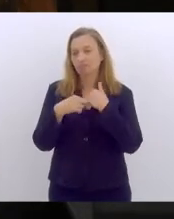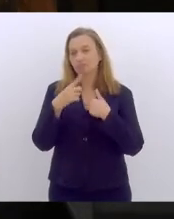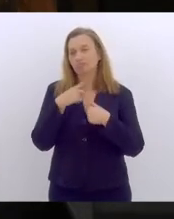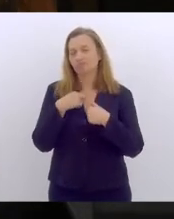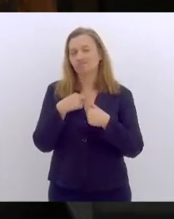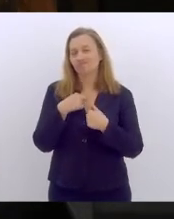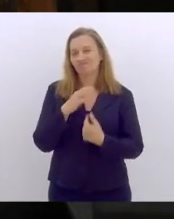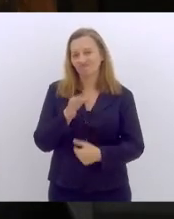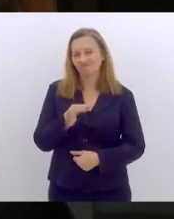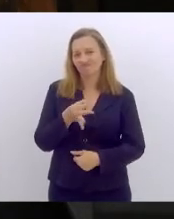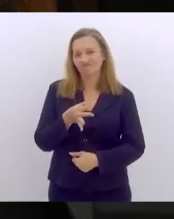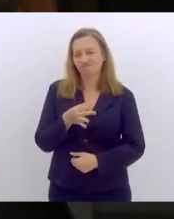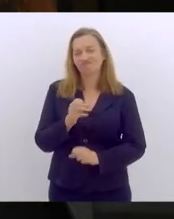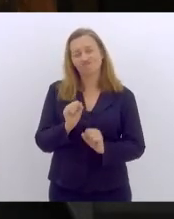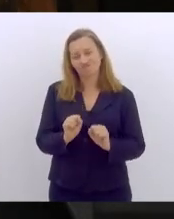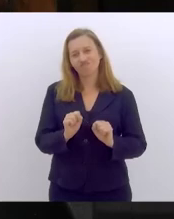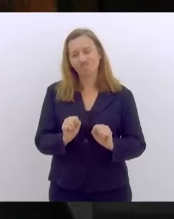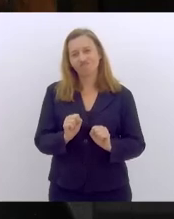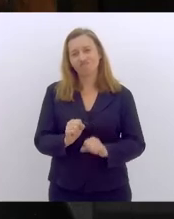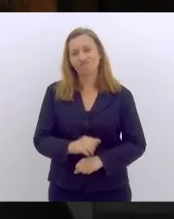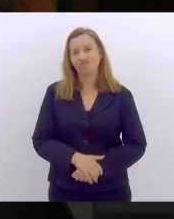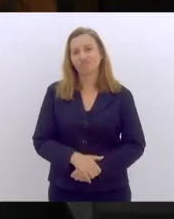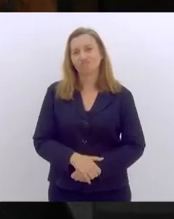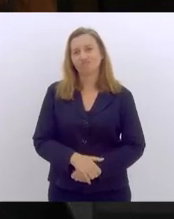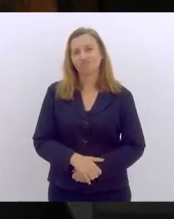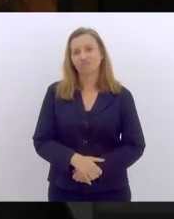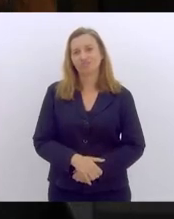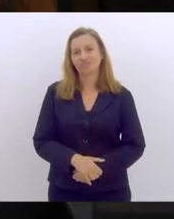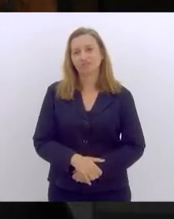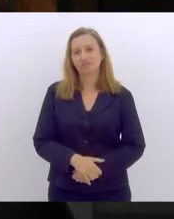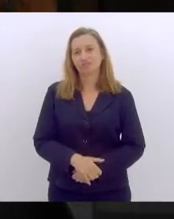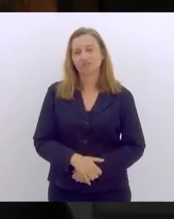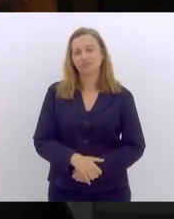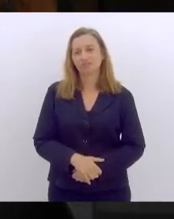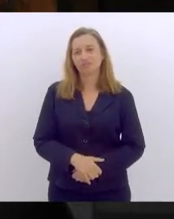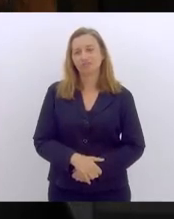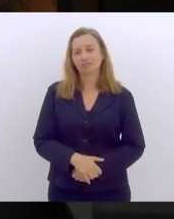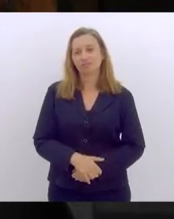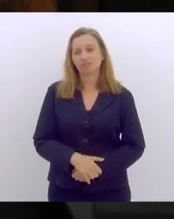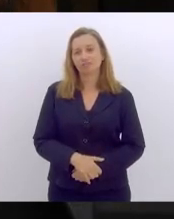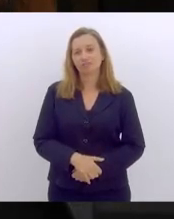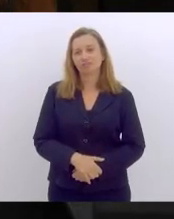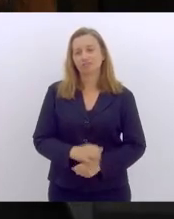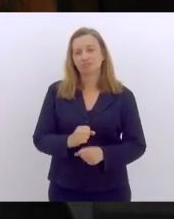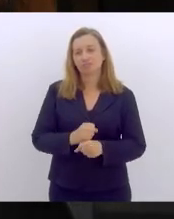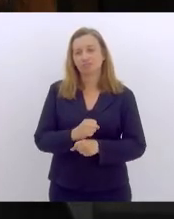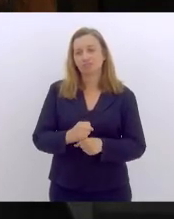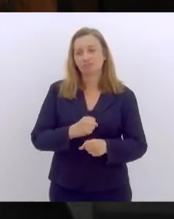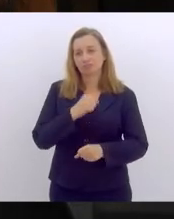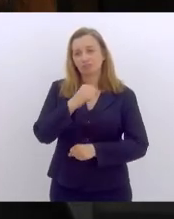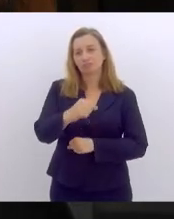sincero que possamos ter, no próximo quadriênio,